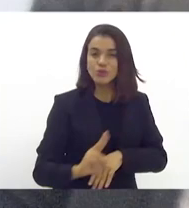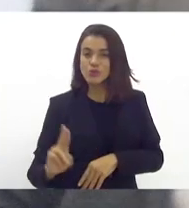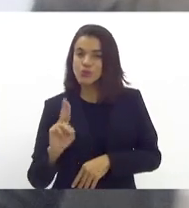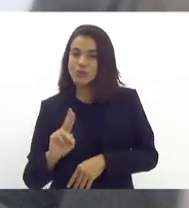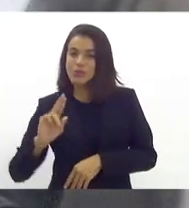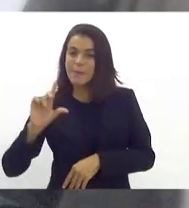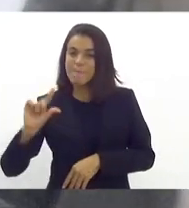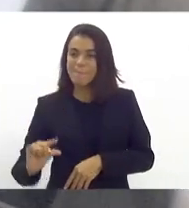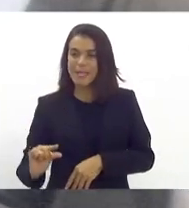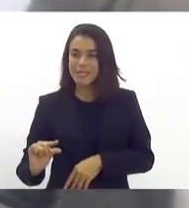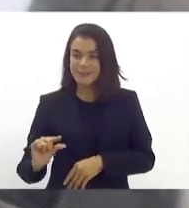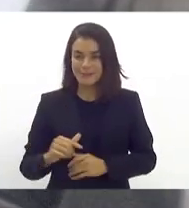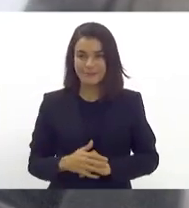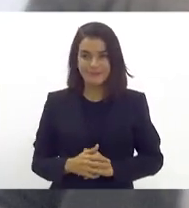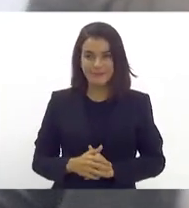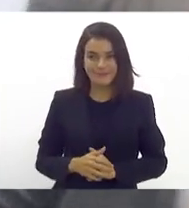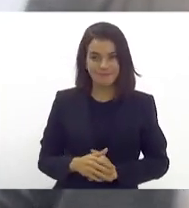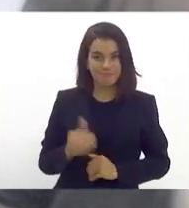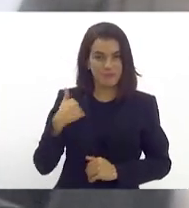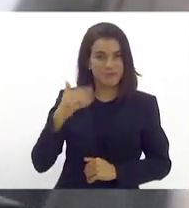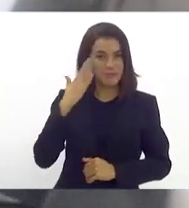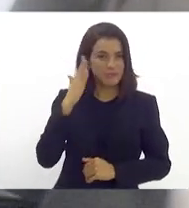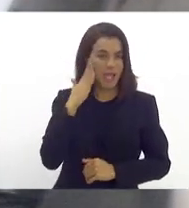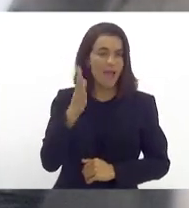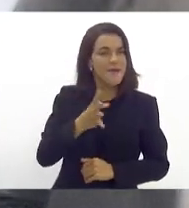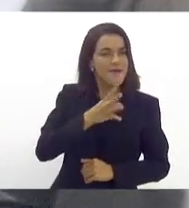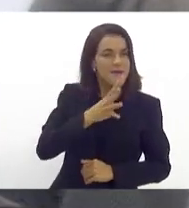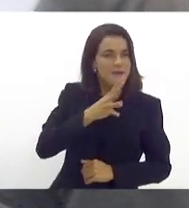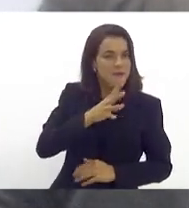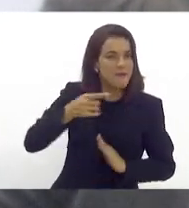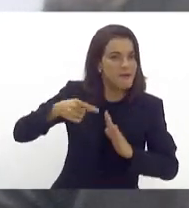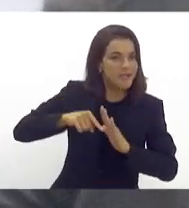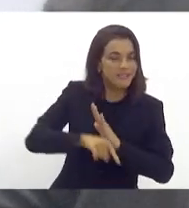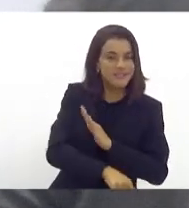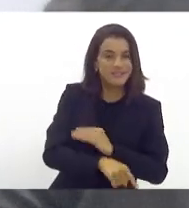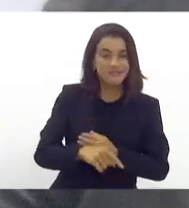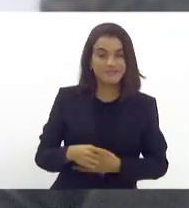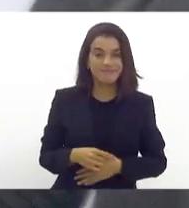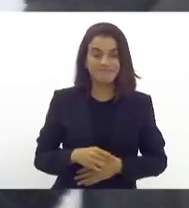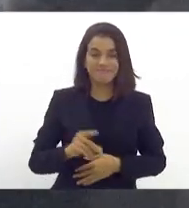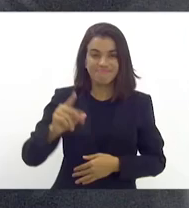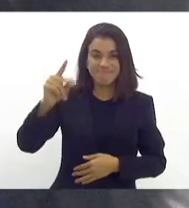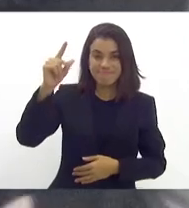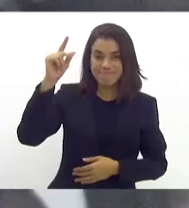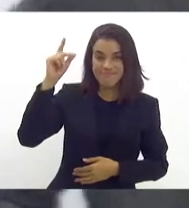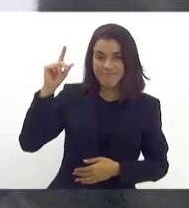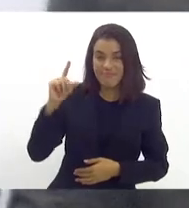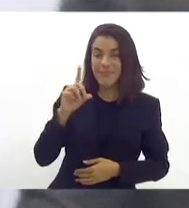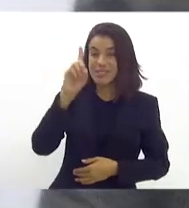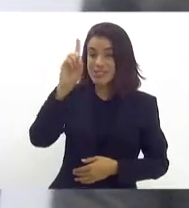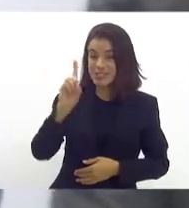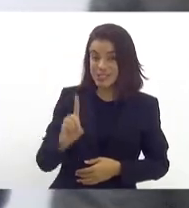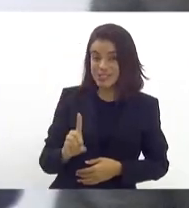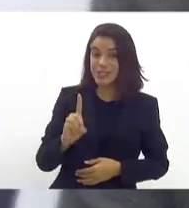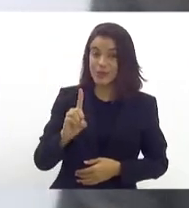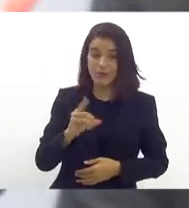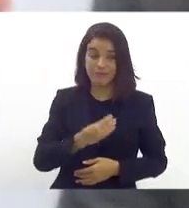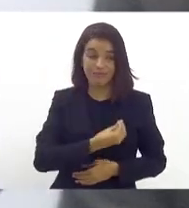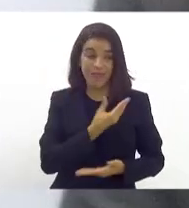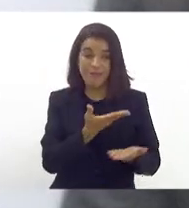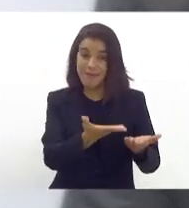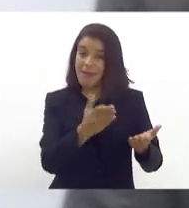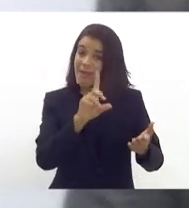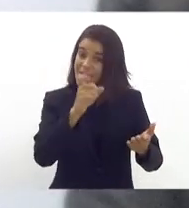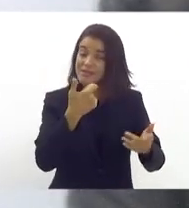menos eu já estive do outro lado eu sei o que é inclusive um dos diretores de uma das empresas que está aqui trabalhou